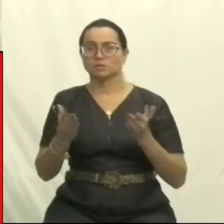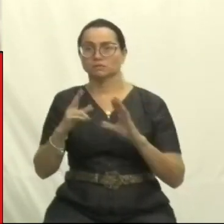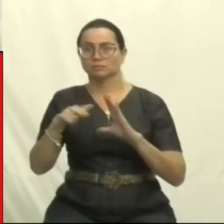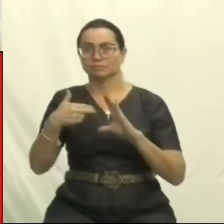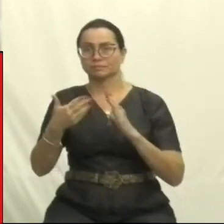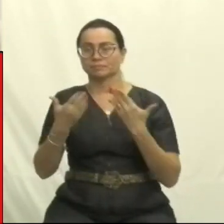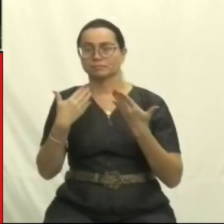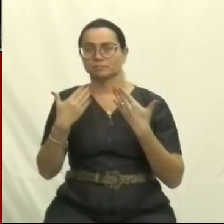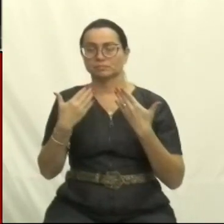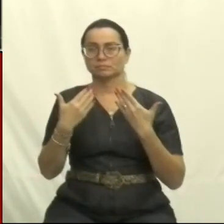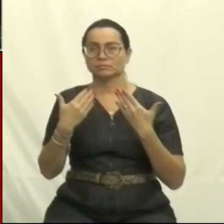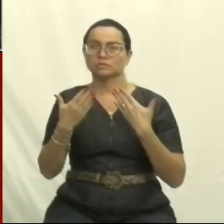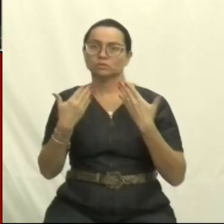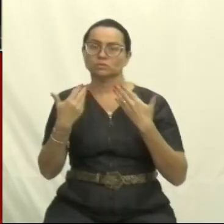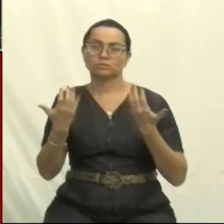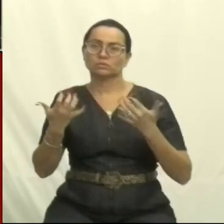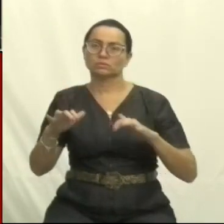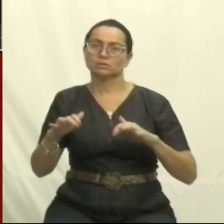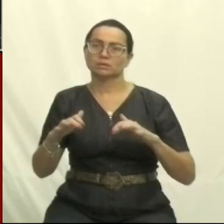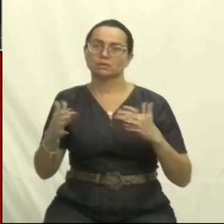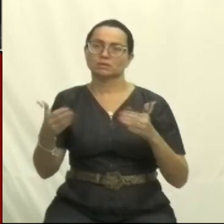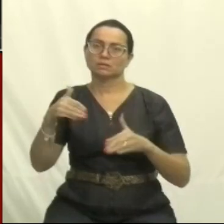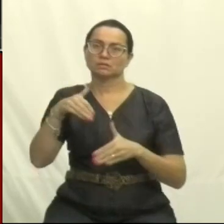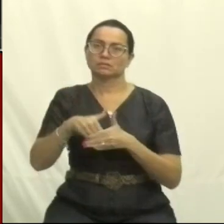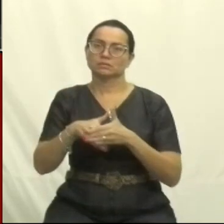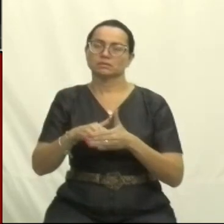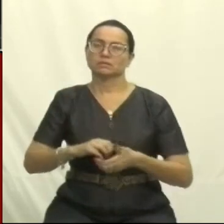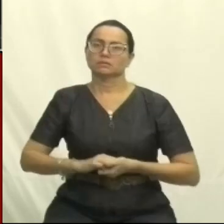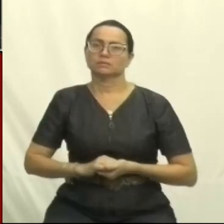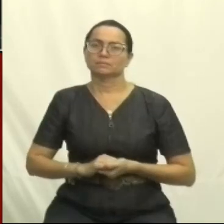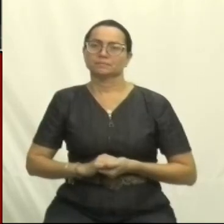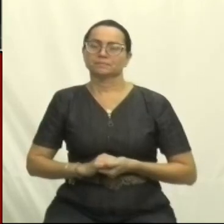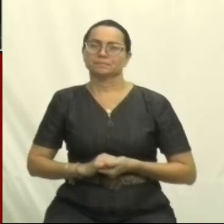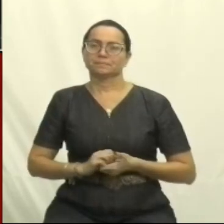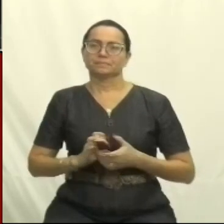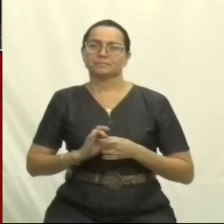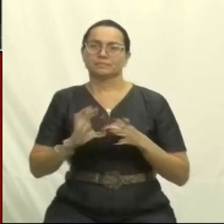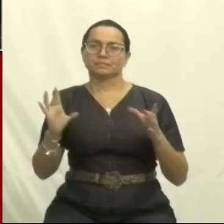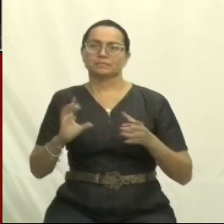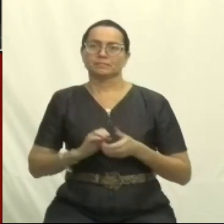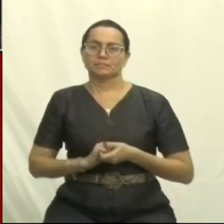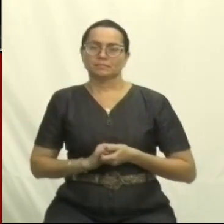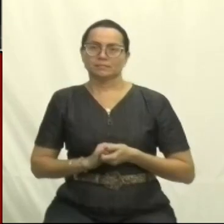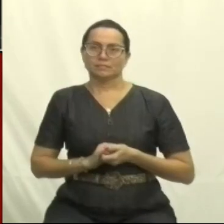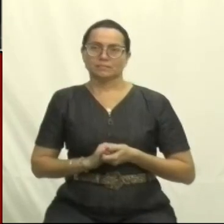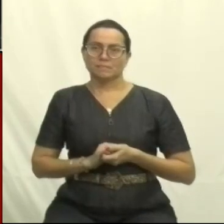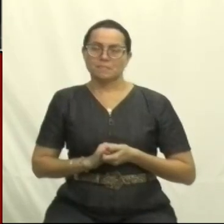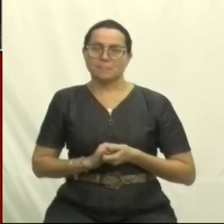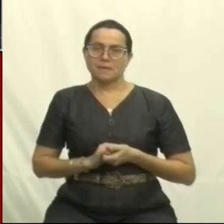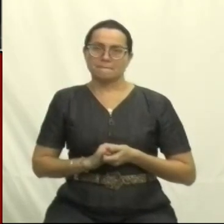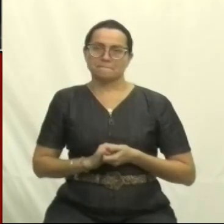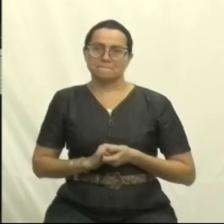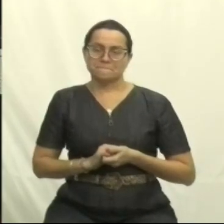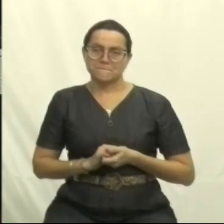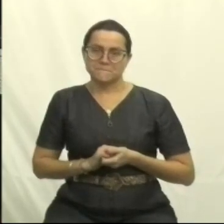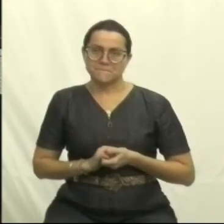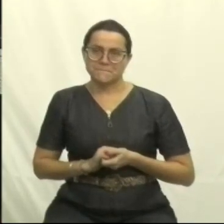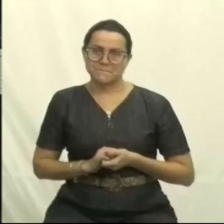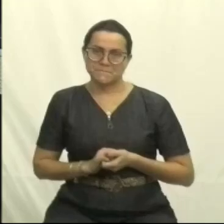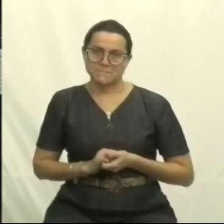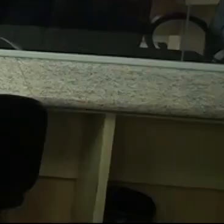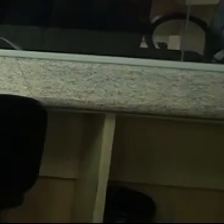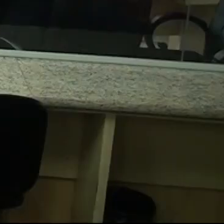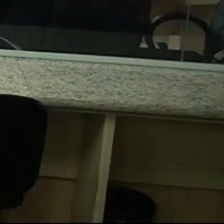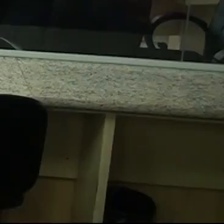Não havendo quem queira discutir, o projeto está em votação. Votação liberada.